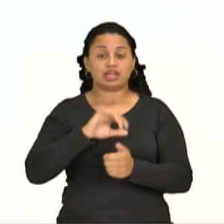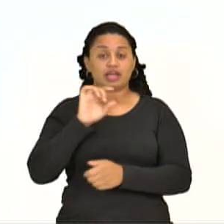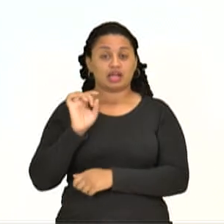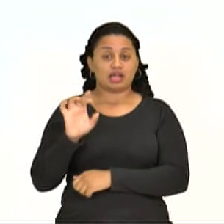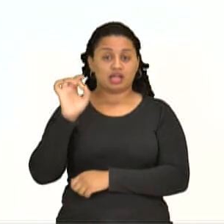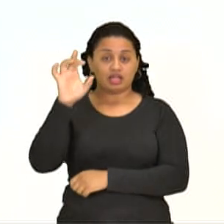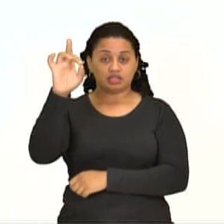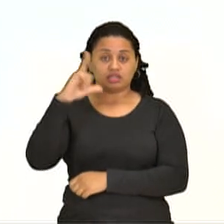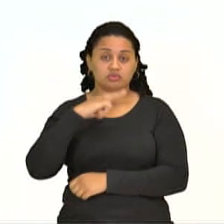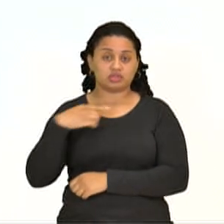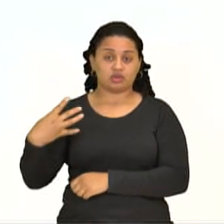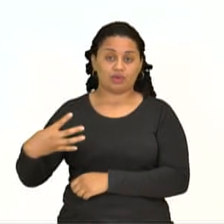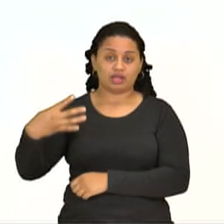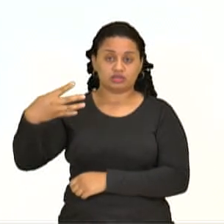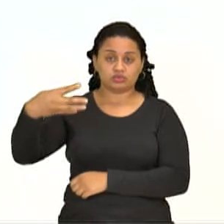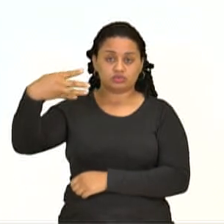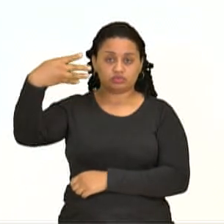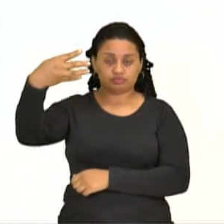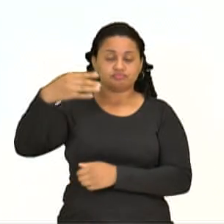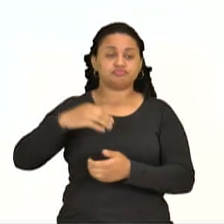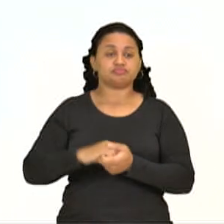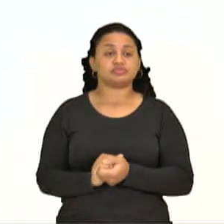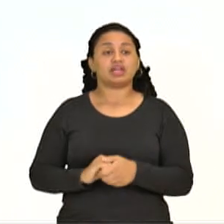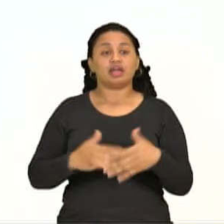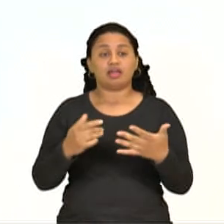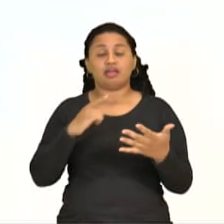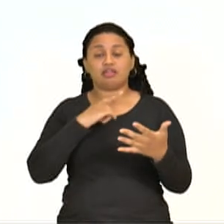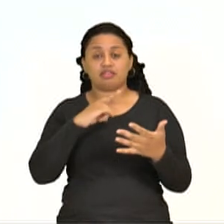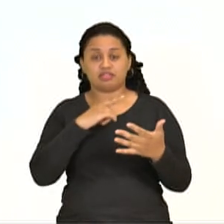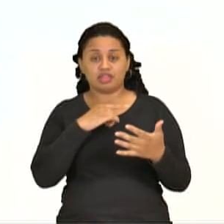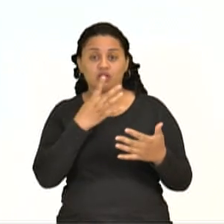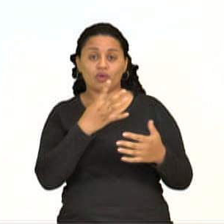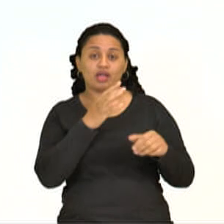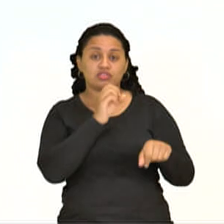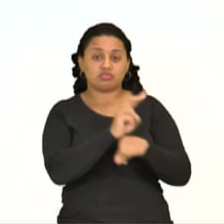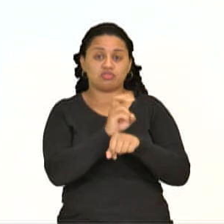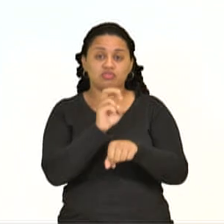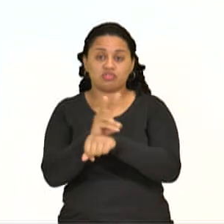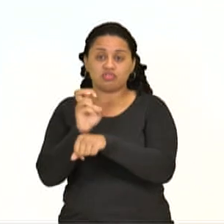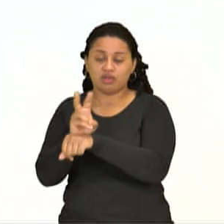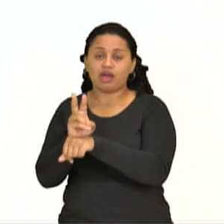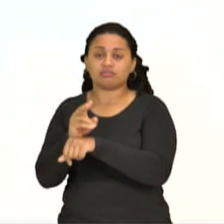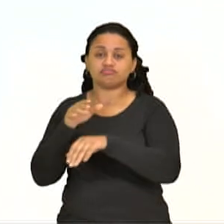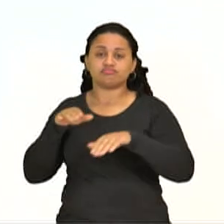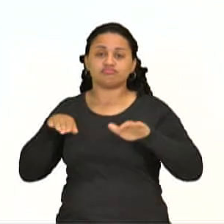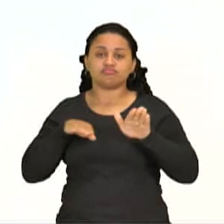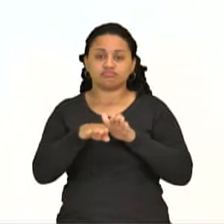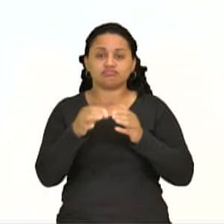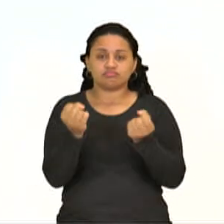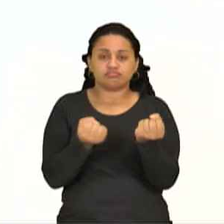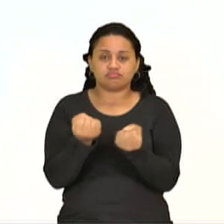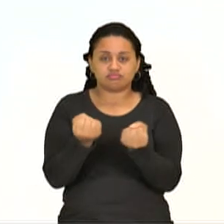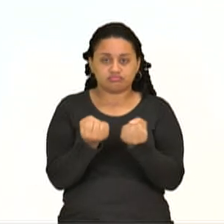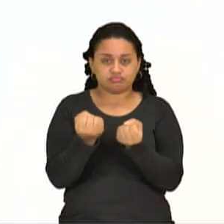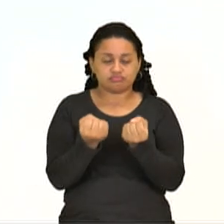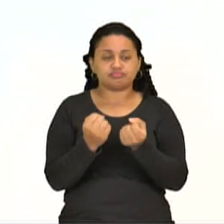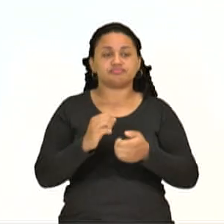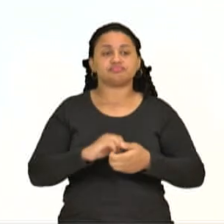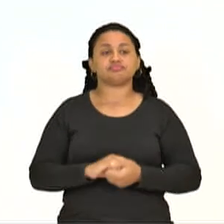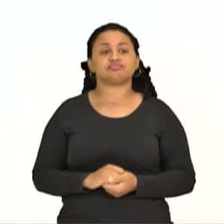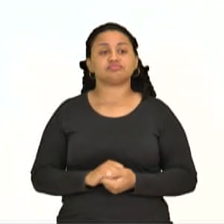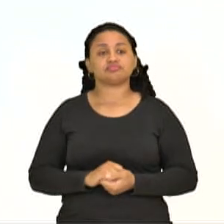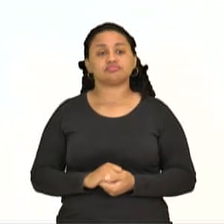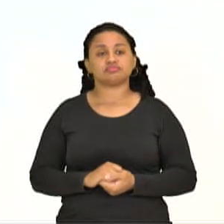4 apartamentos. Para cada apartamento há 4 vagas na garagem. Como posso? Há 4 vagas na